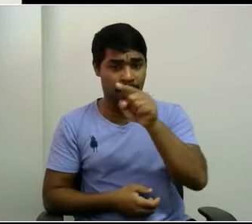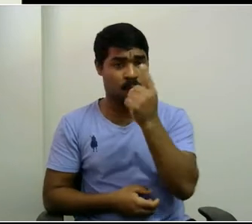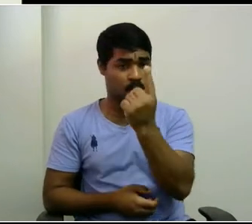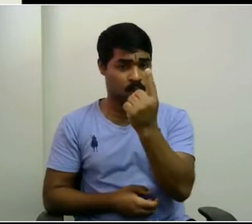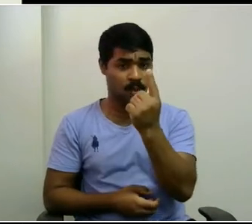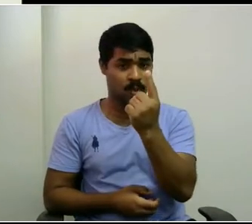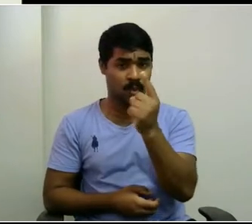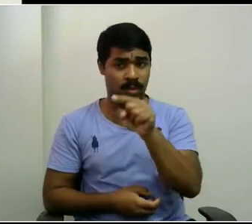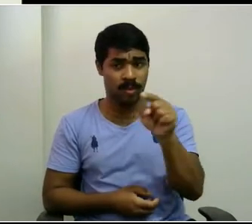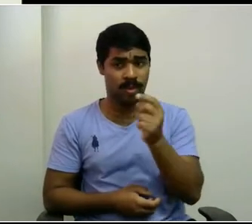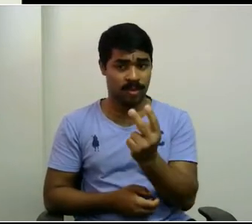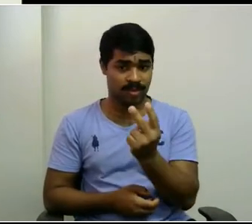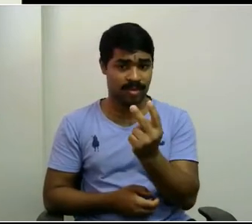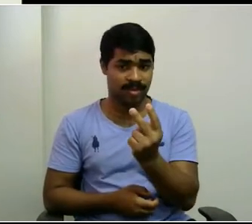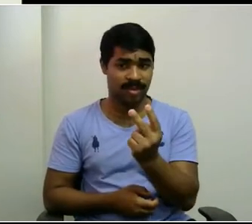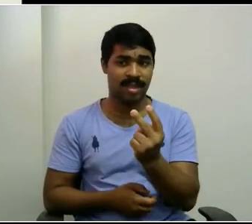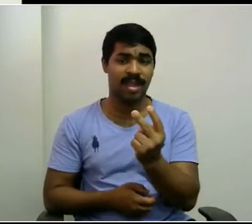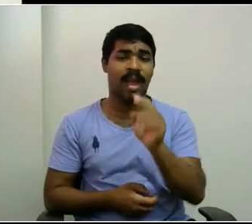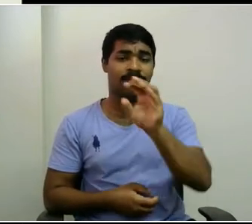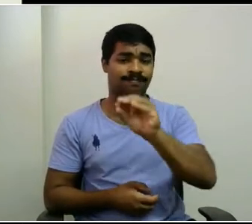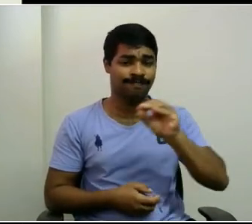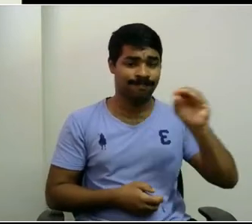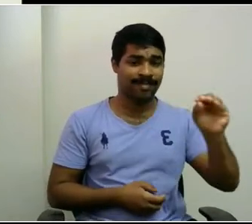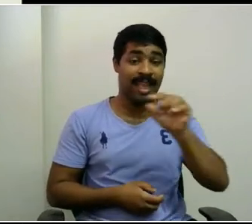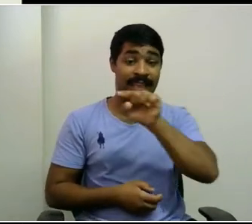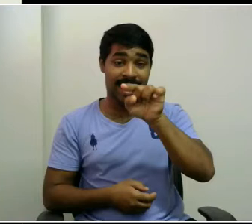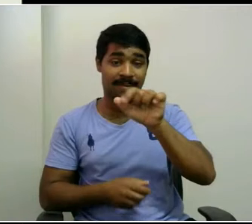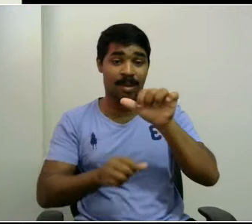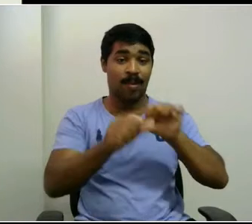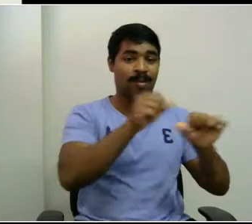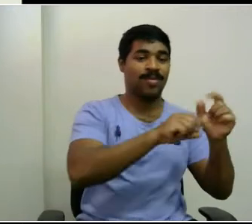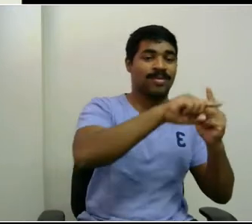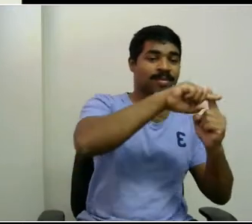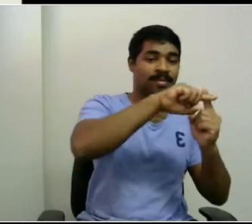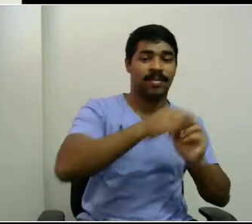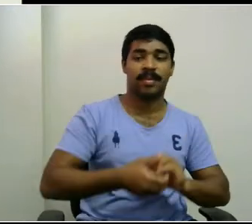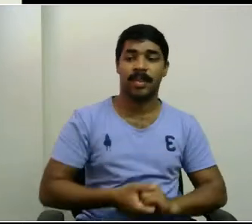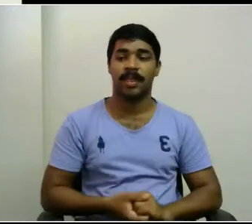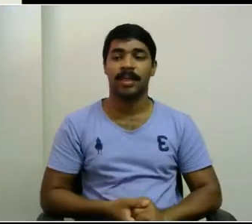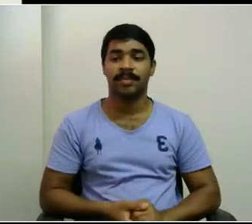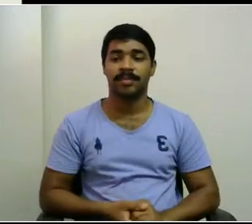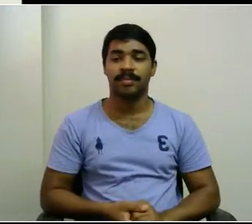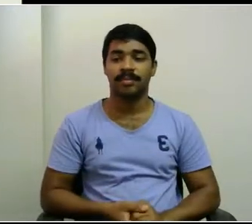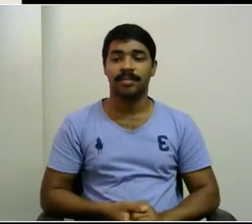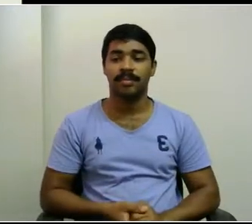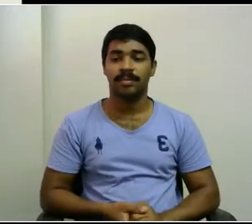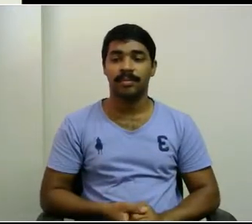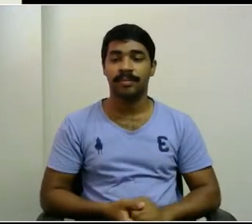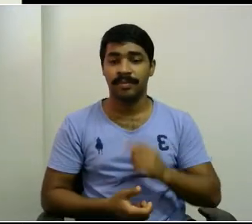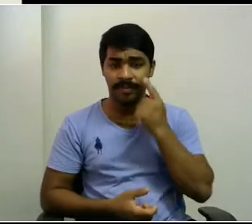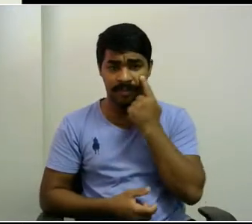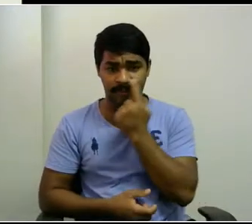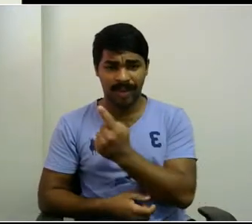positivo, 1 sobre 2, certo? Agora aqui nós temos que tomar um cuidado. Ó, o valor aqui está negativo do